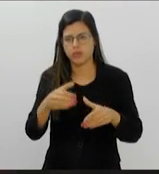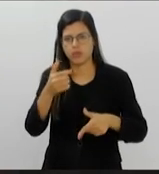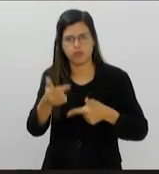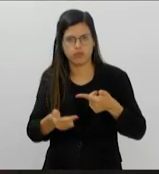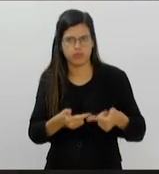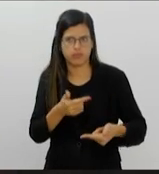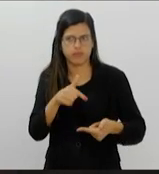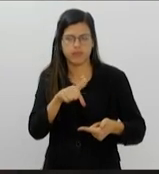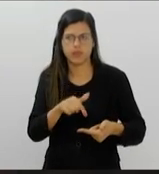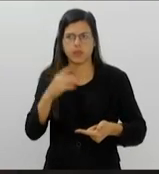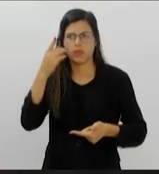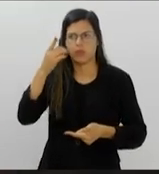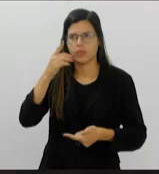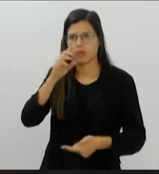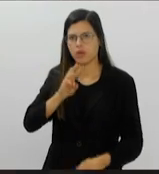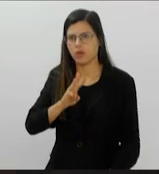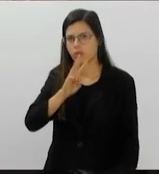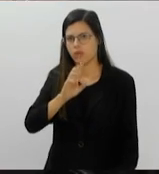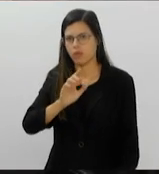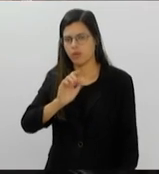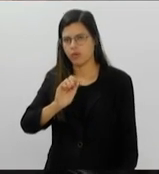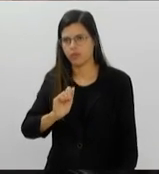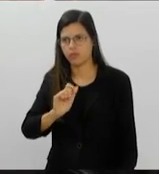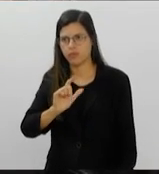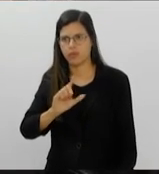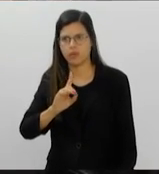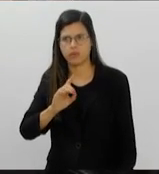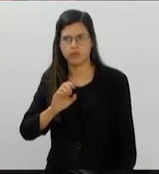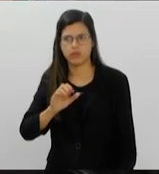Trabalho, deputado Valdeci da Saúde.